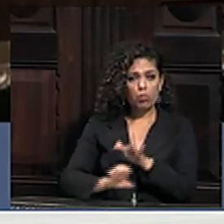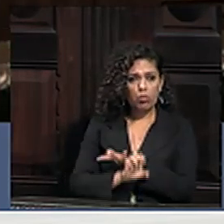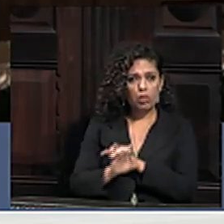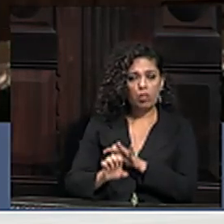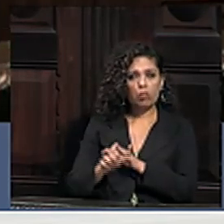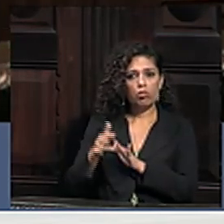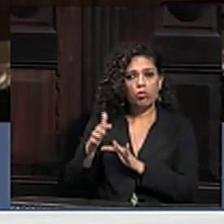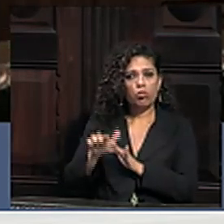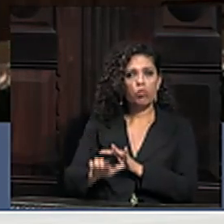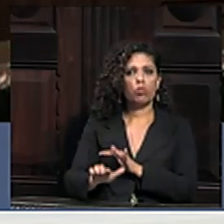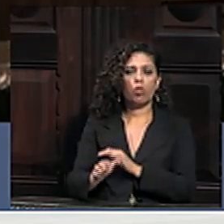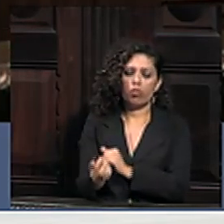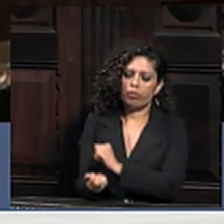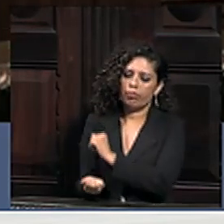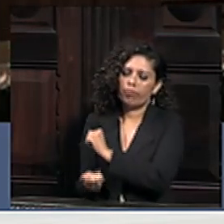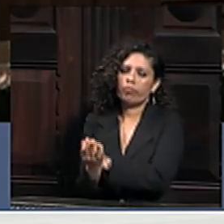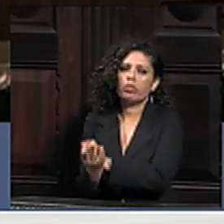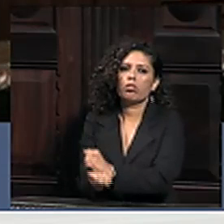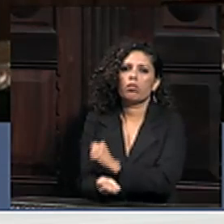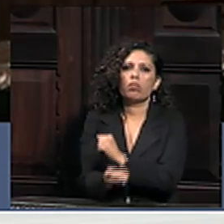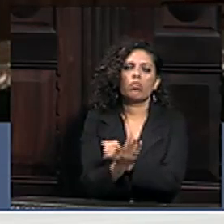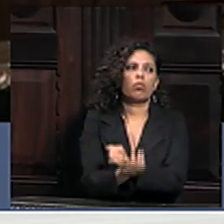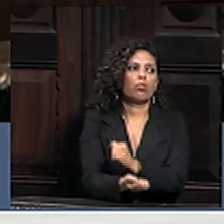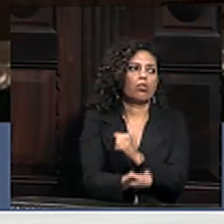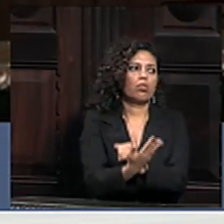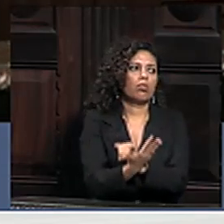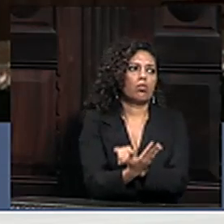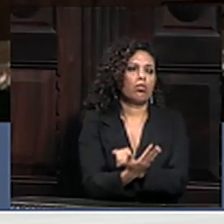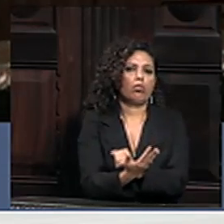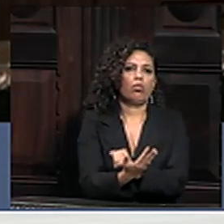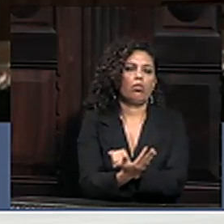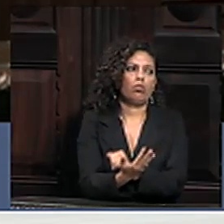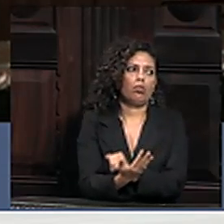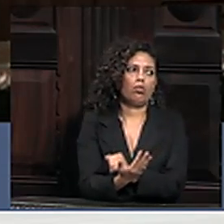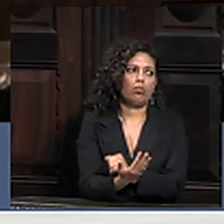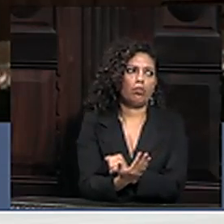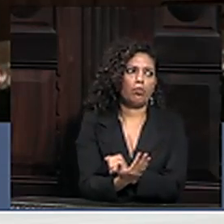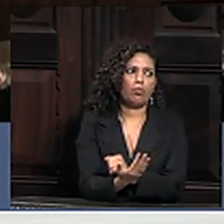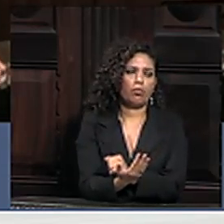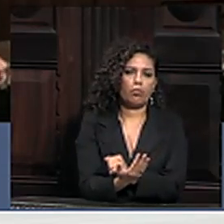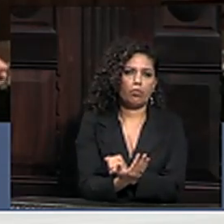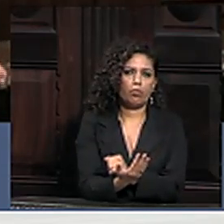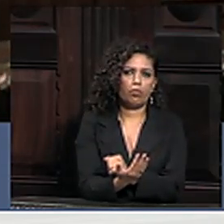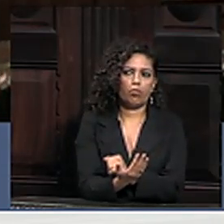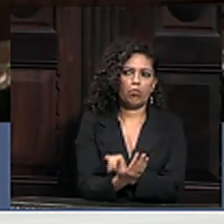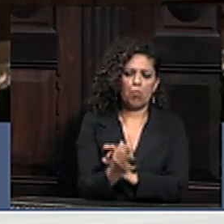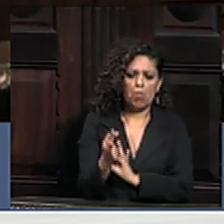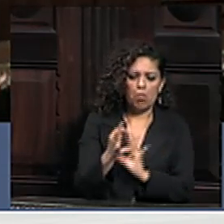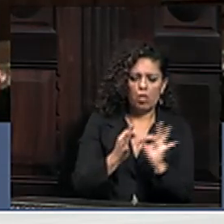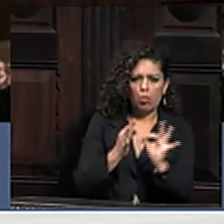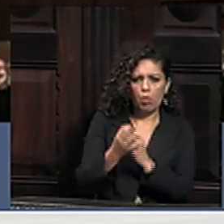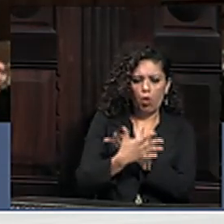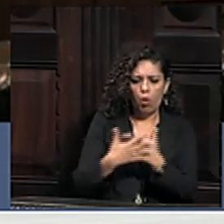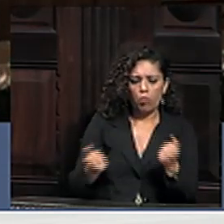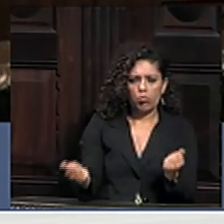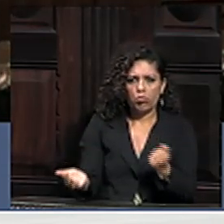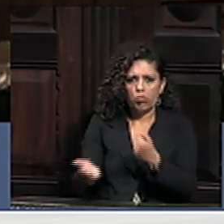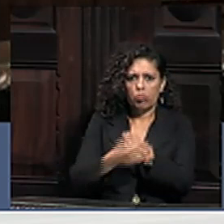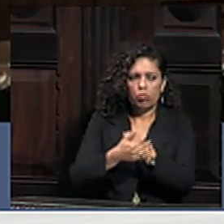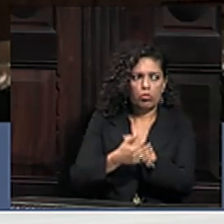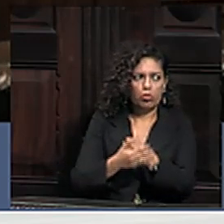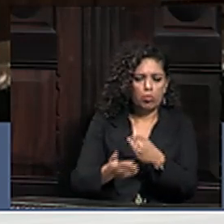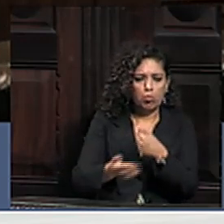novamente por corrupção, por encaminhamento, direcionamento de licitações a troco